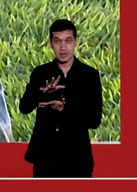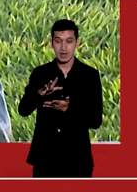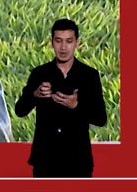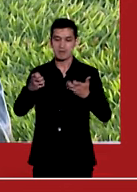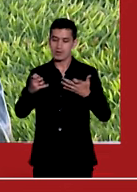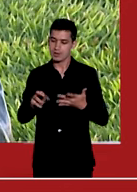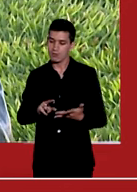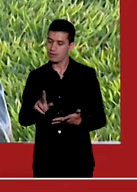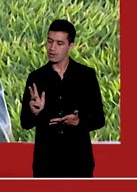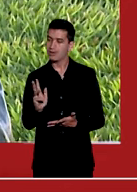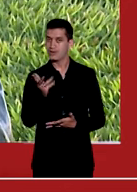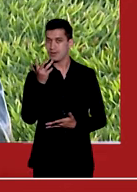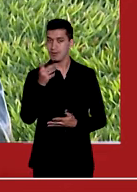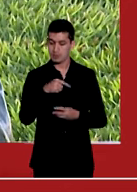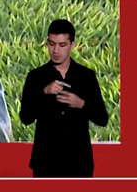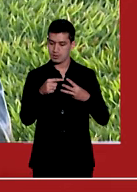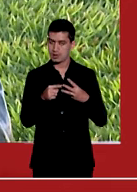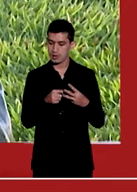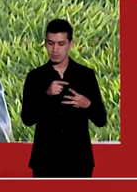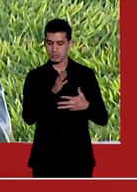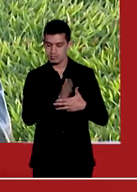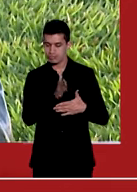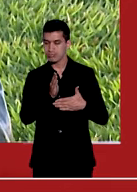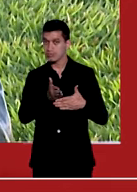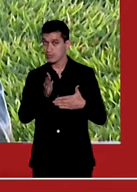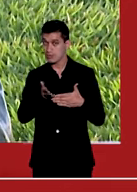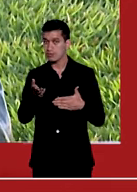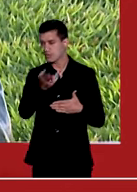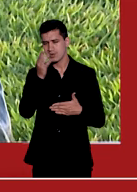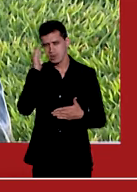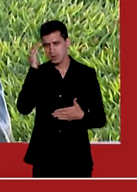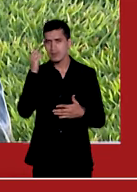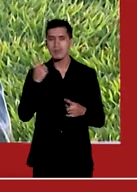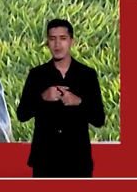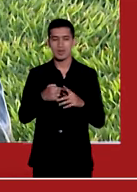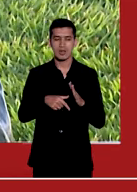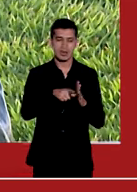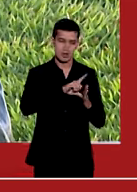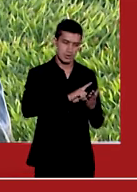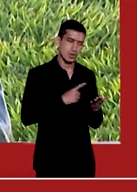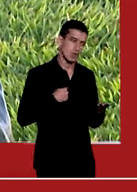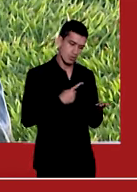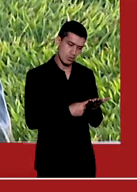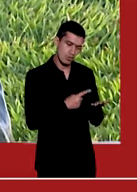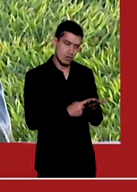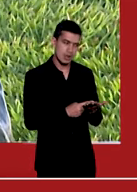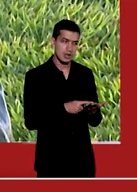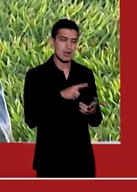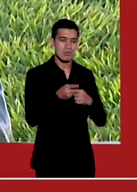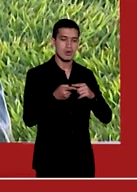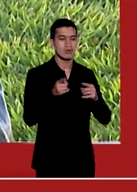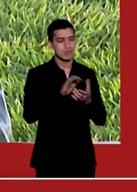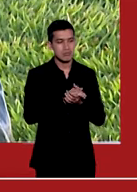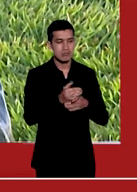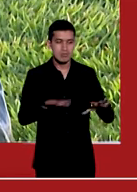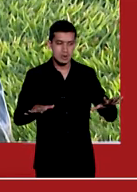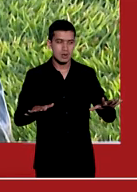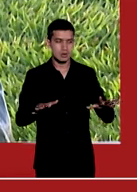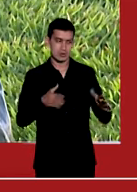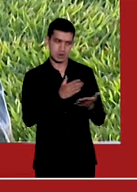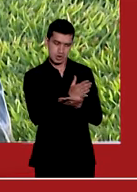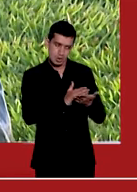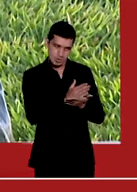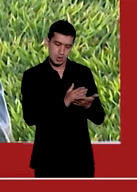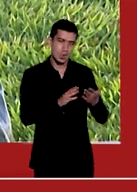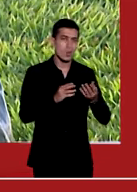episódios você vai entender por o combinado não sai caro em um relacionamento amoroso namoro casamento divórcio